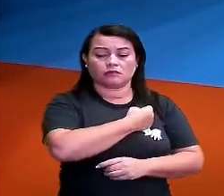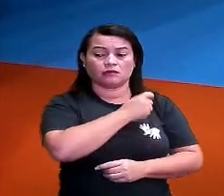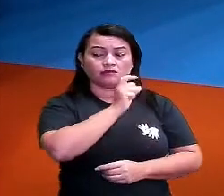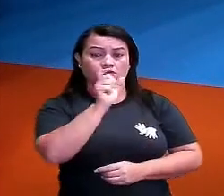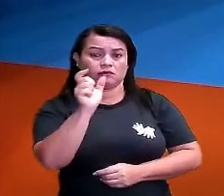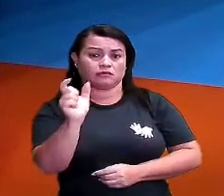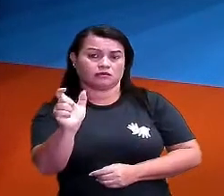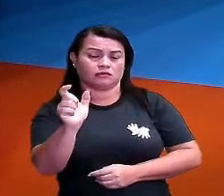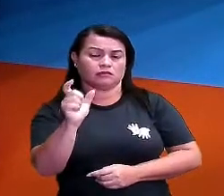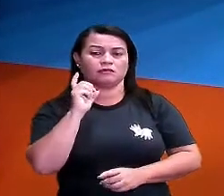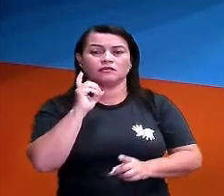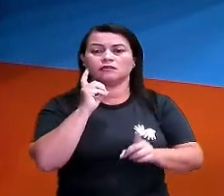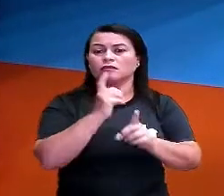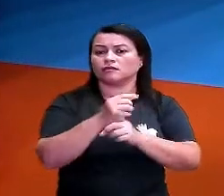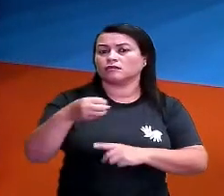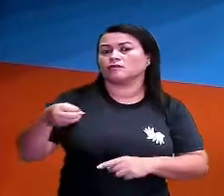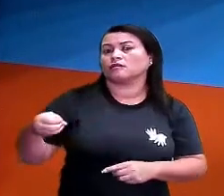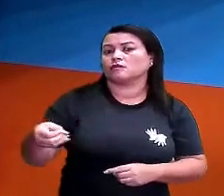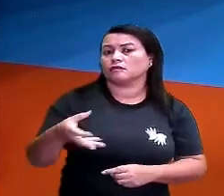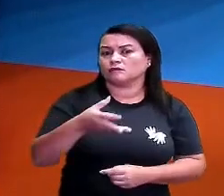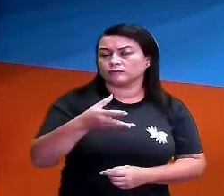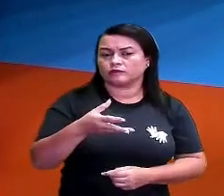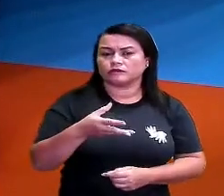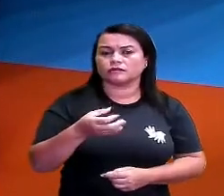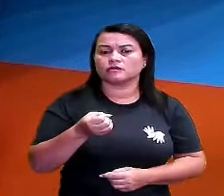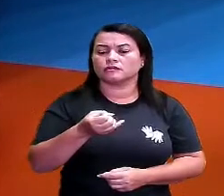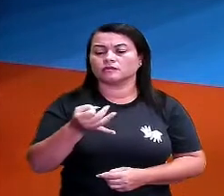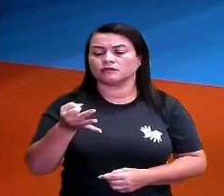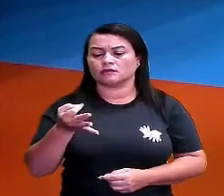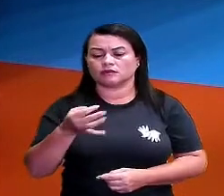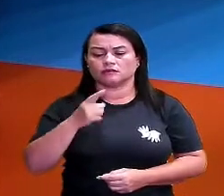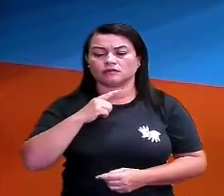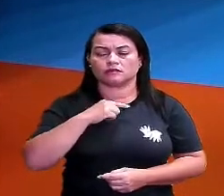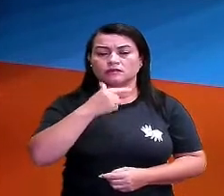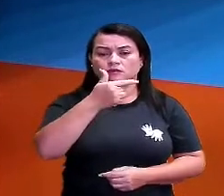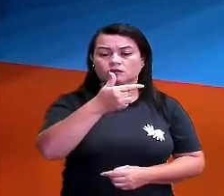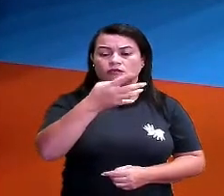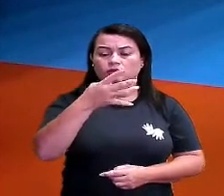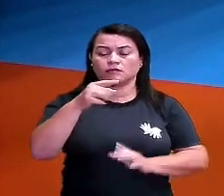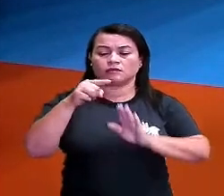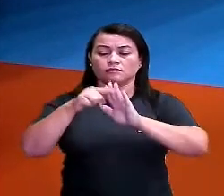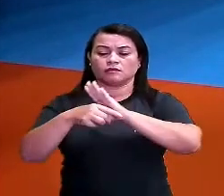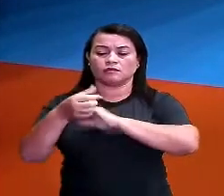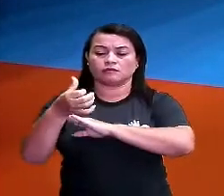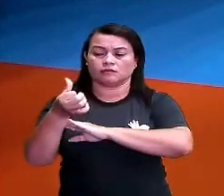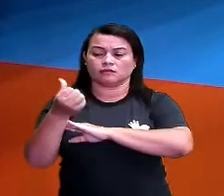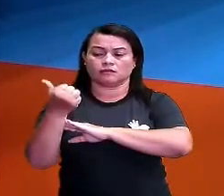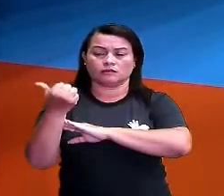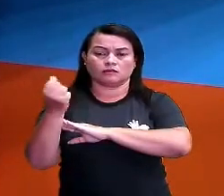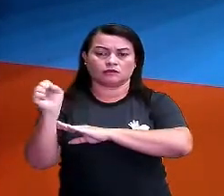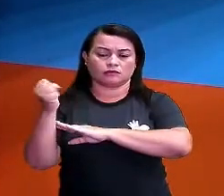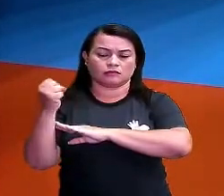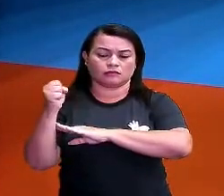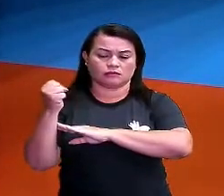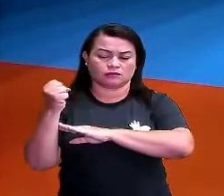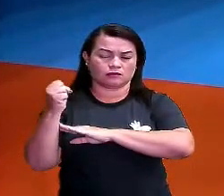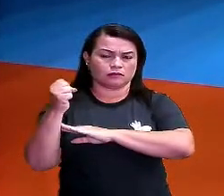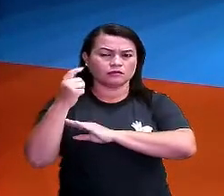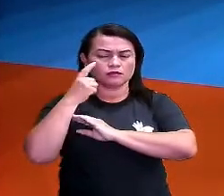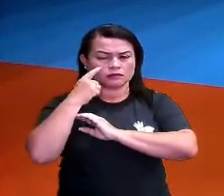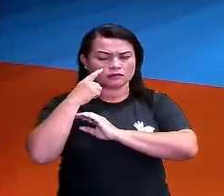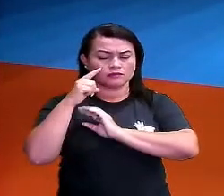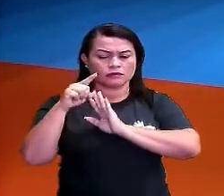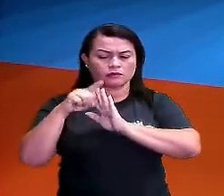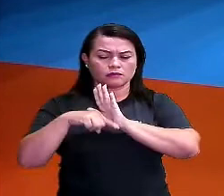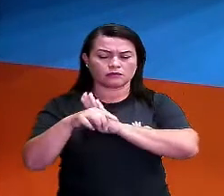dividendo, eu vou encontrar um novo valor, tá? Então, ó, 24 menos 6, 18. Vamos subtrair o 18 agora